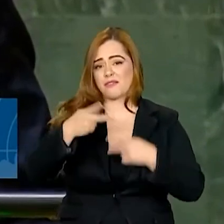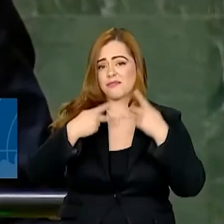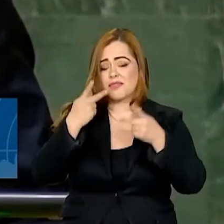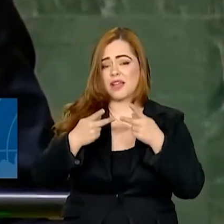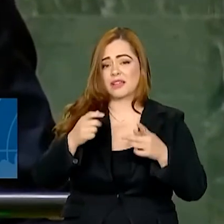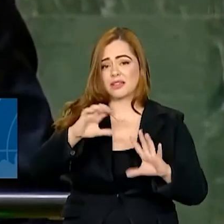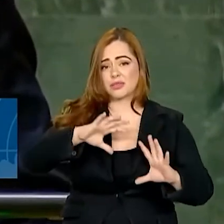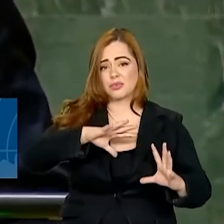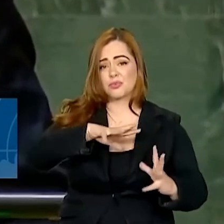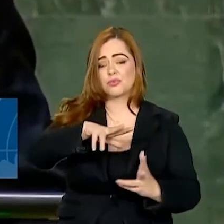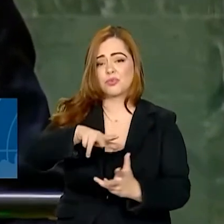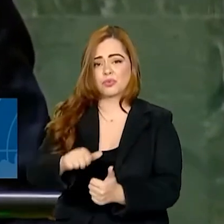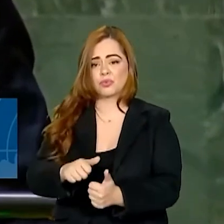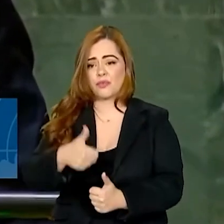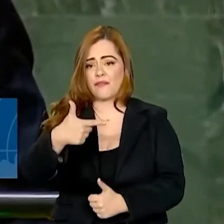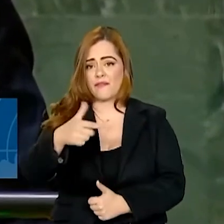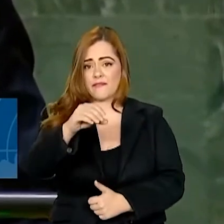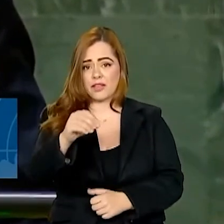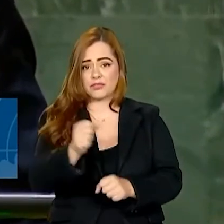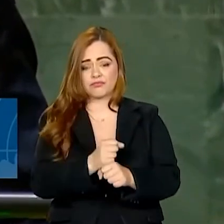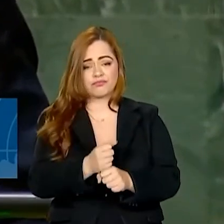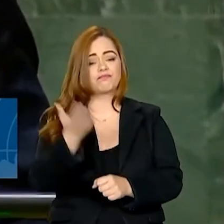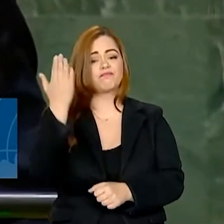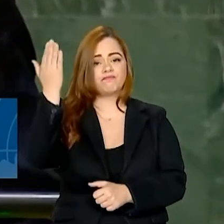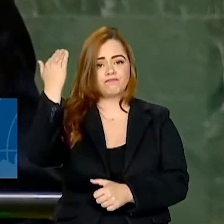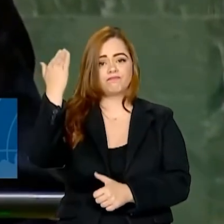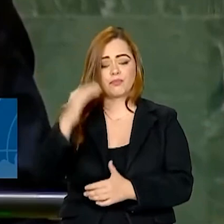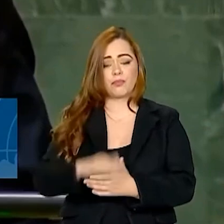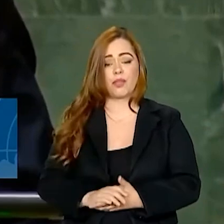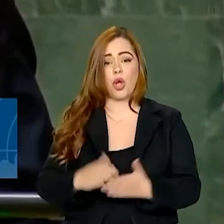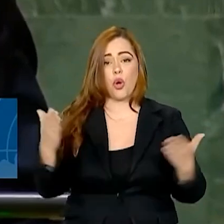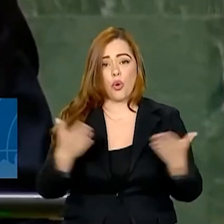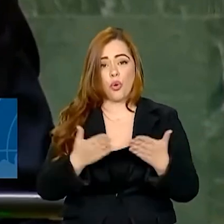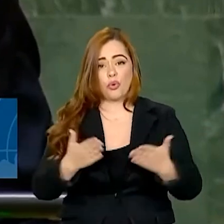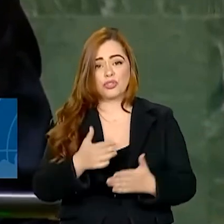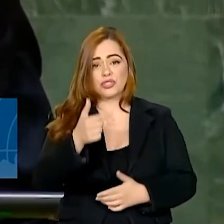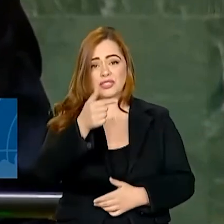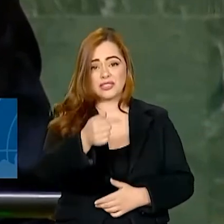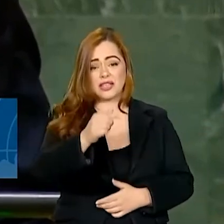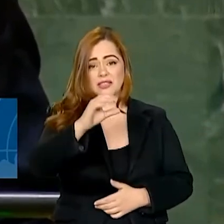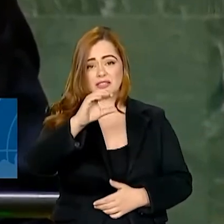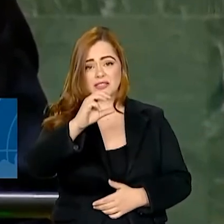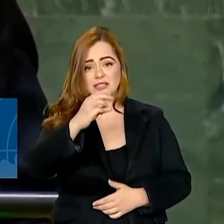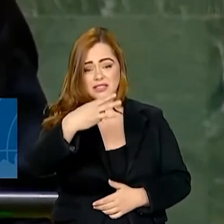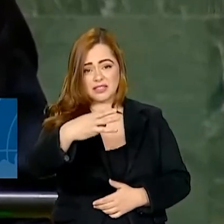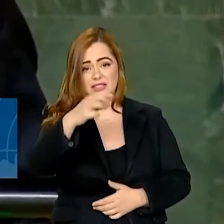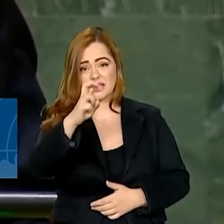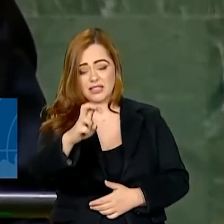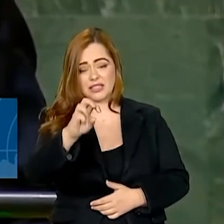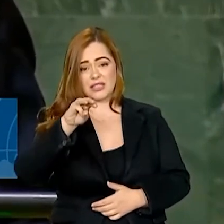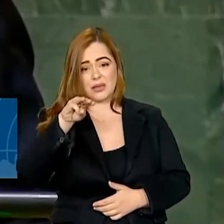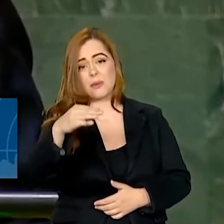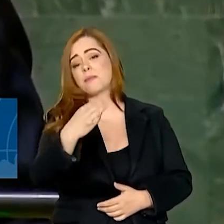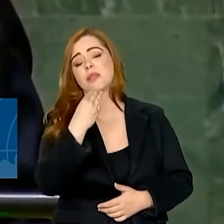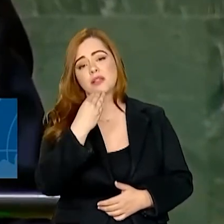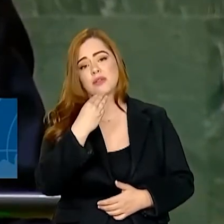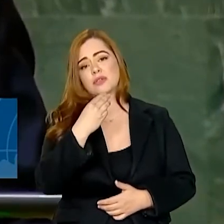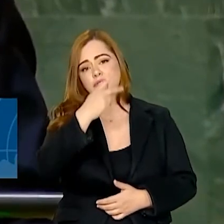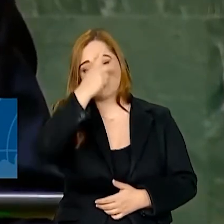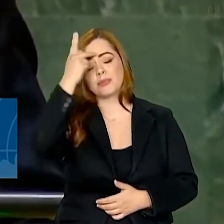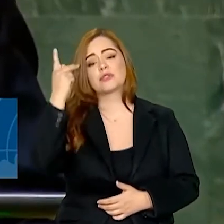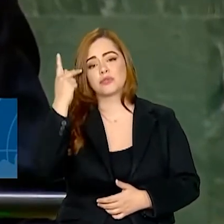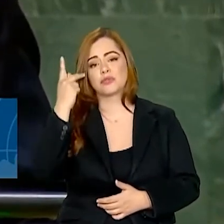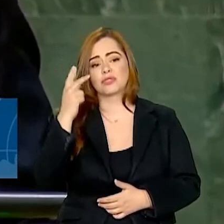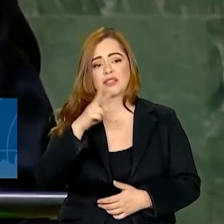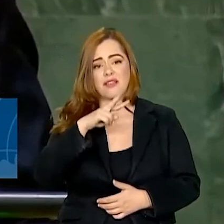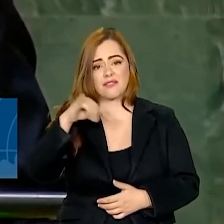Parlamento Mundial 20 anos atrás, atinge hoje 735 milhões de seres humanos que